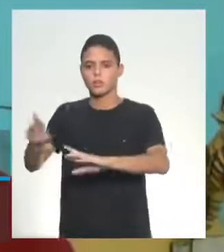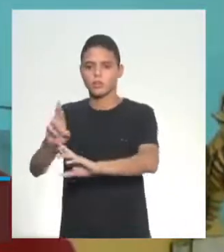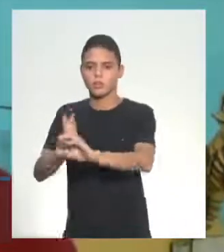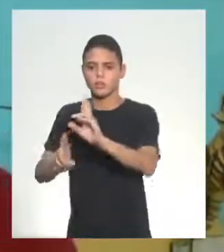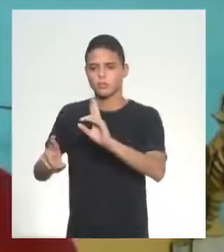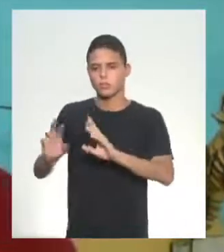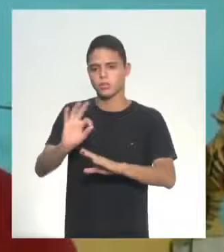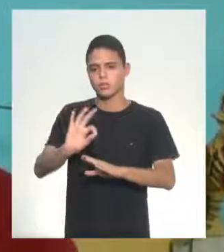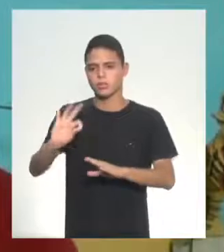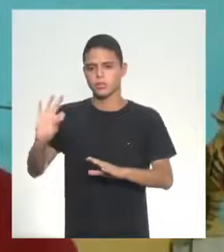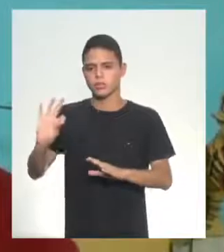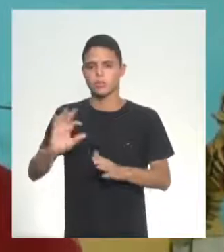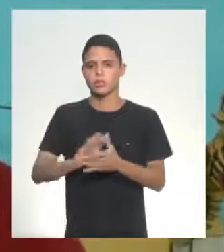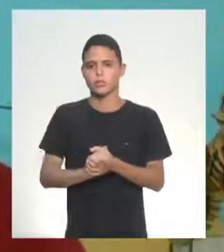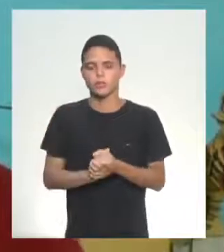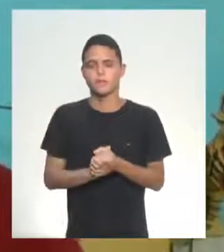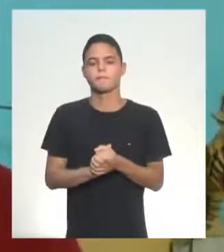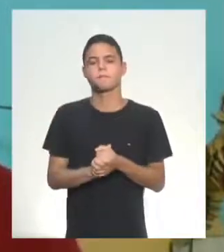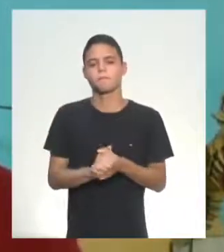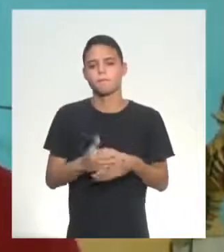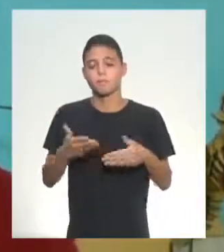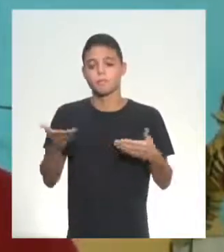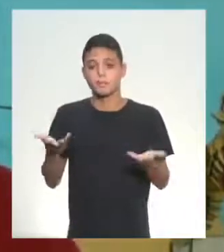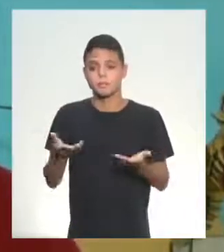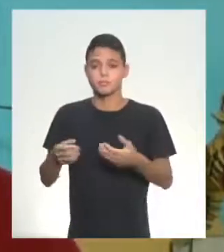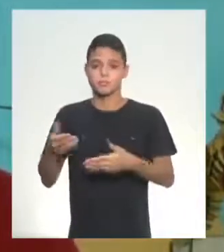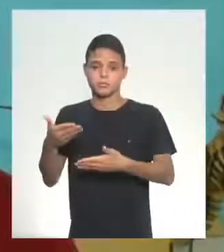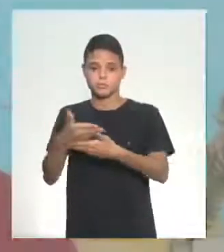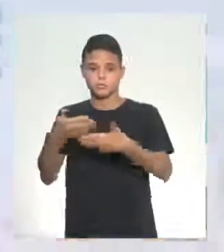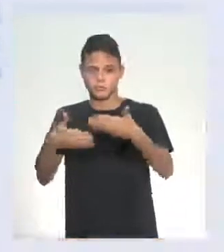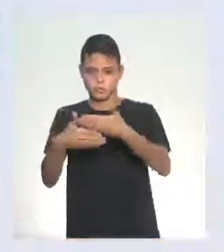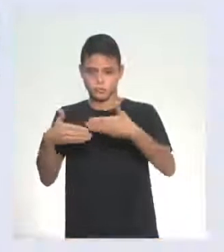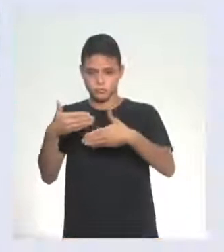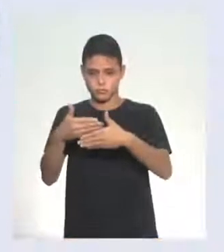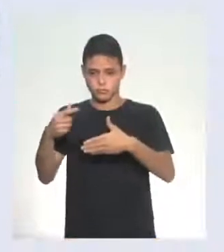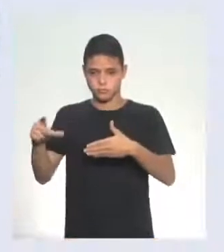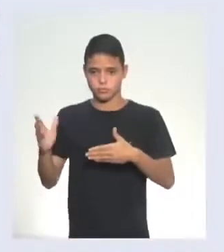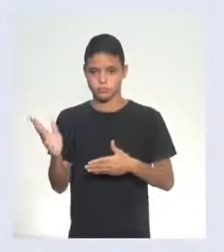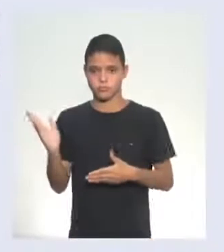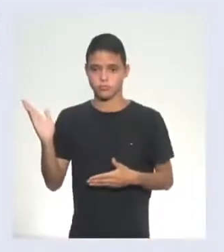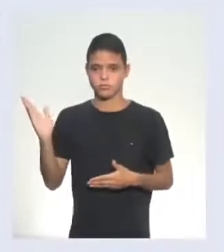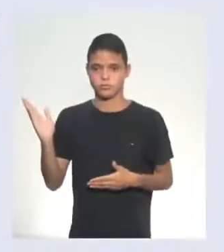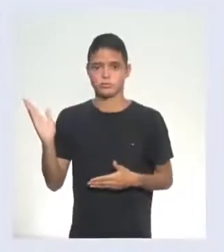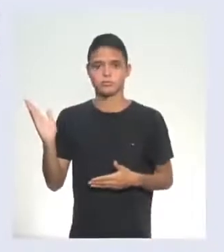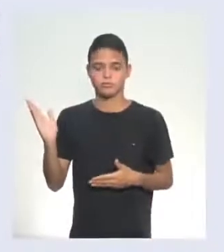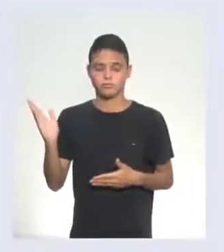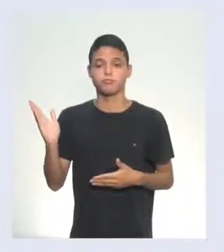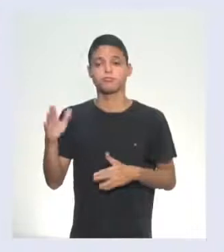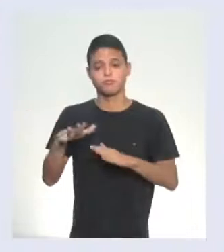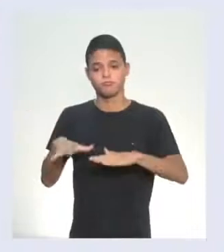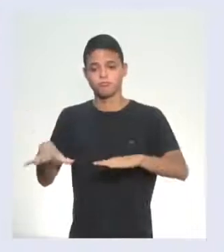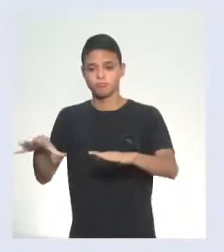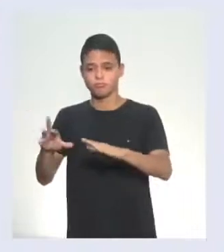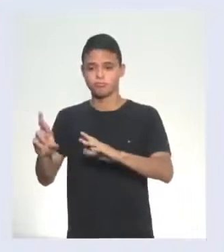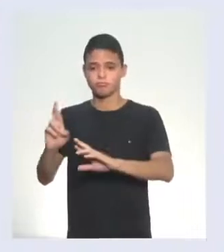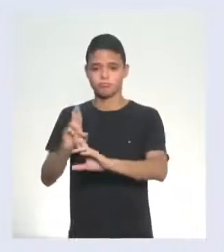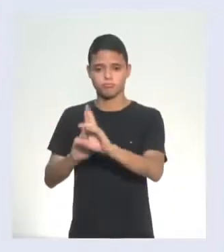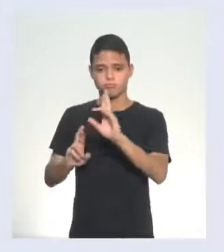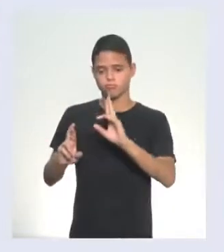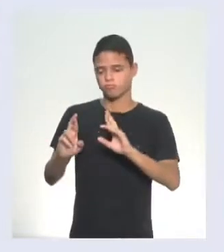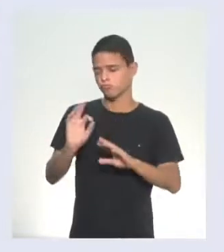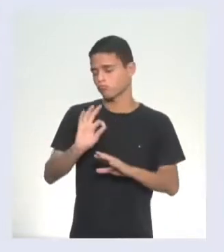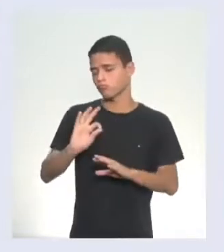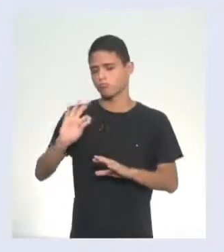uma resposta formalizada, mas só para efeito de formalização mesmo, viu? Porque todo mundo respondeu muito bem. Então, eu